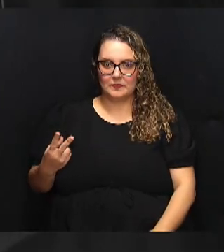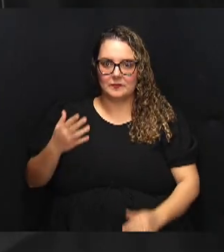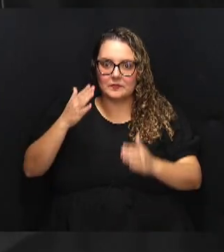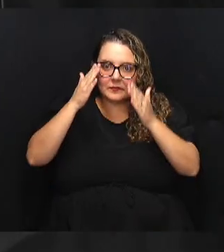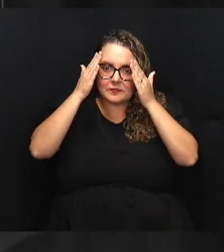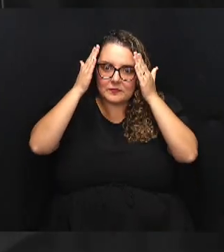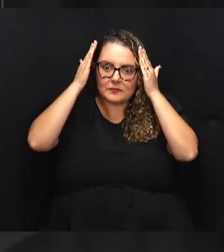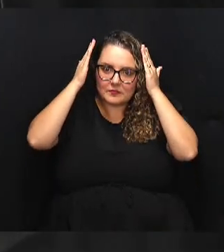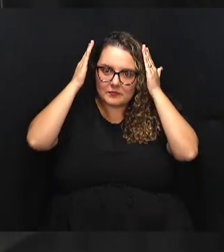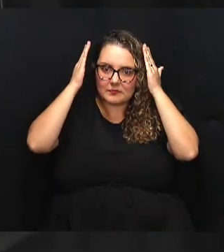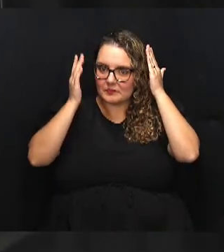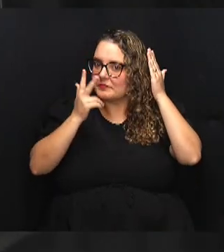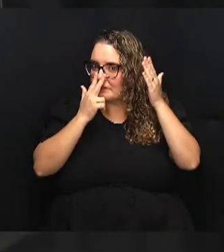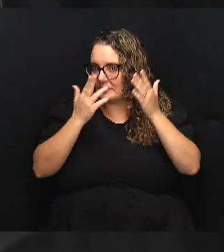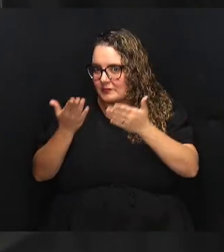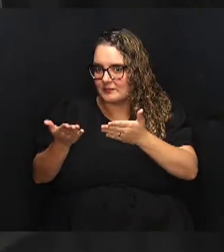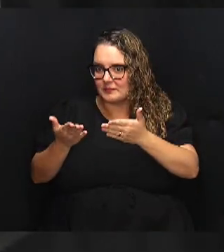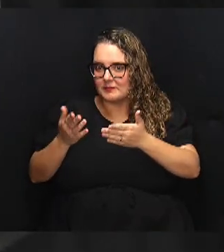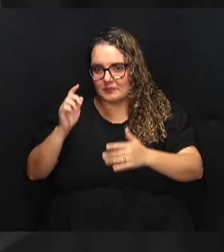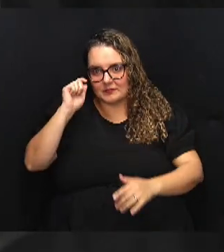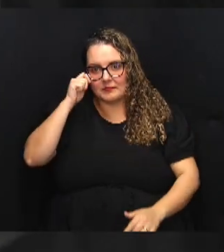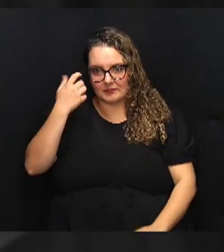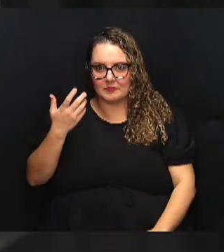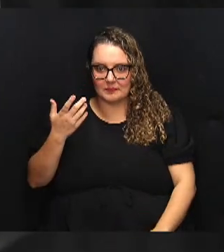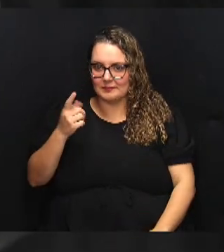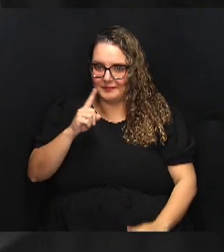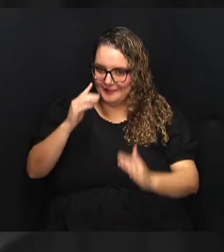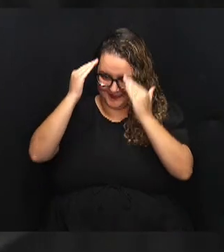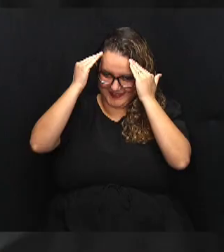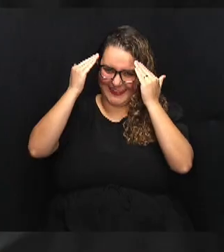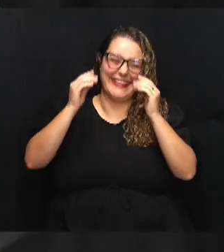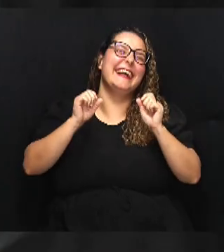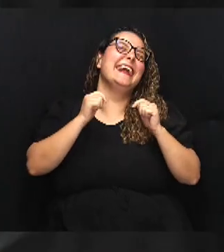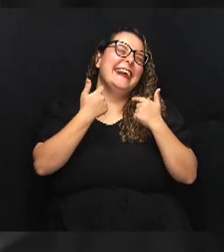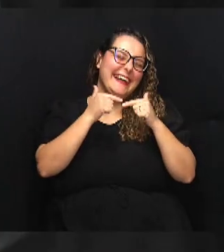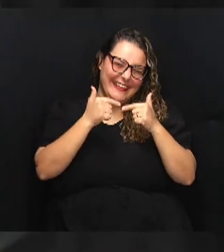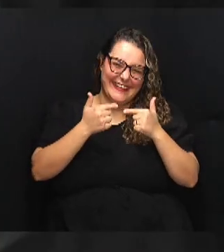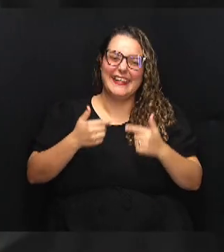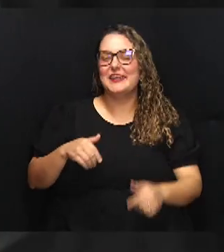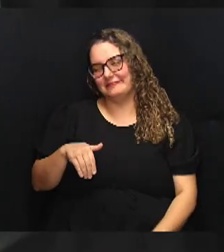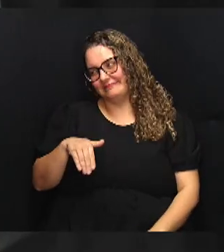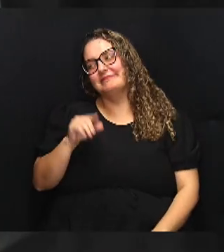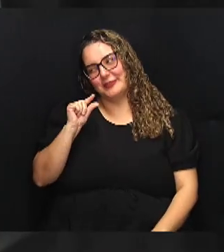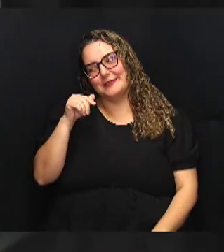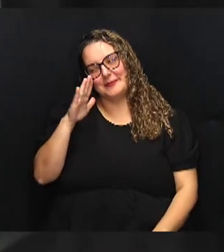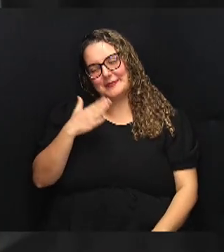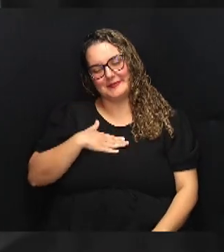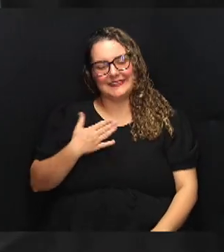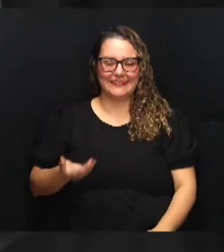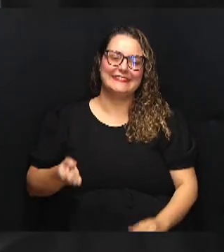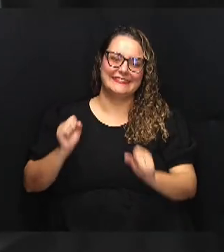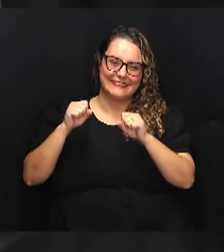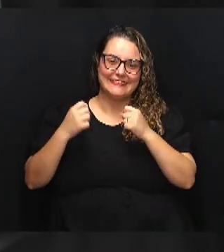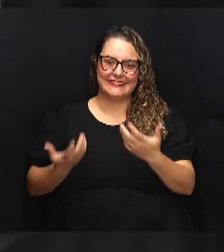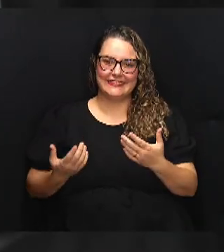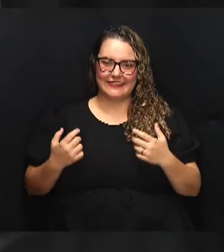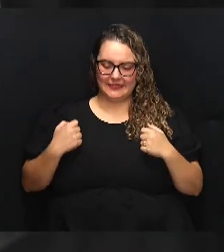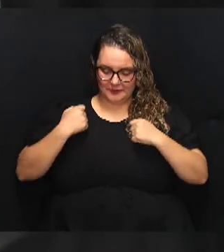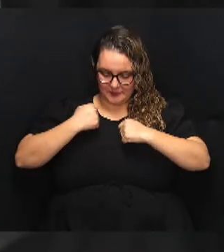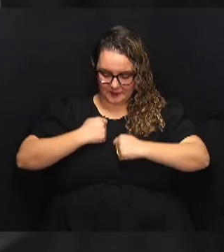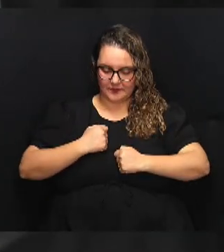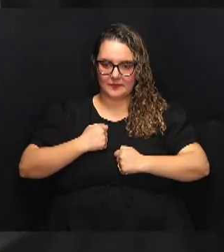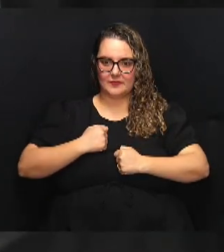cabelos parecido com o seu, preto, mas não calvo. É, um pouquinho mais que o meu. Um pouquinho mais. Estou com um